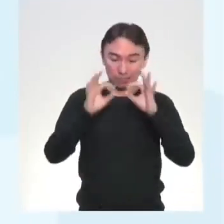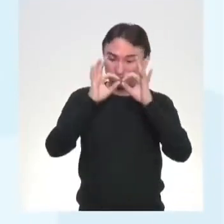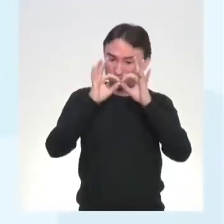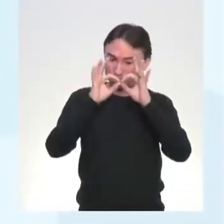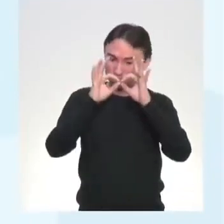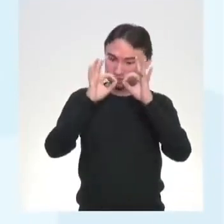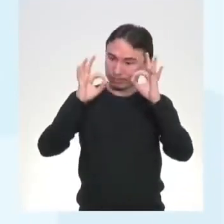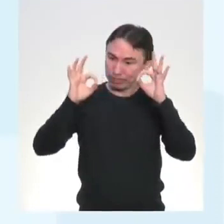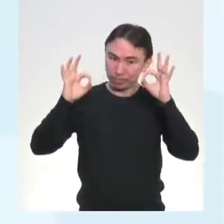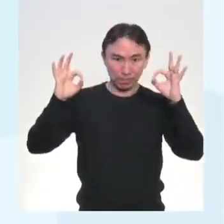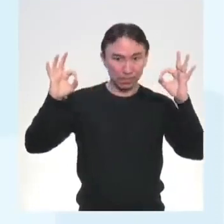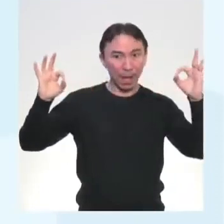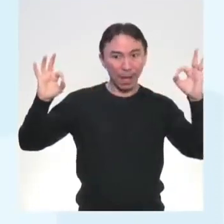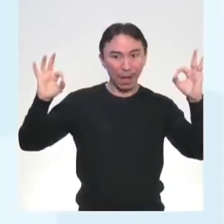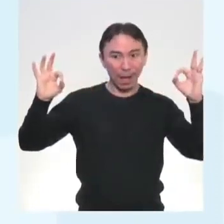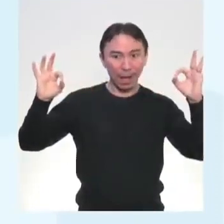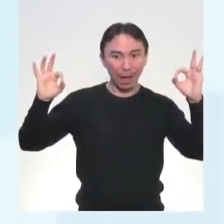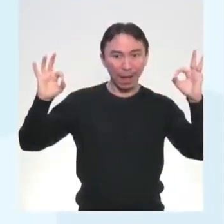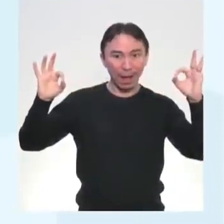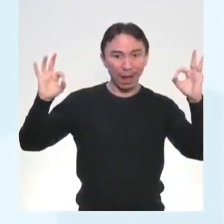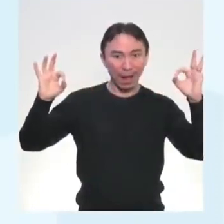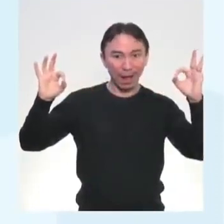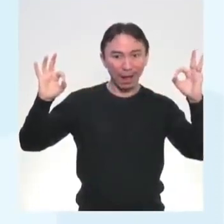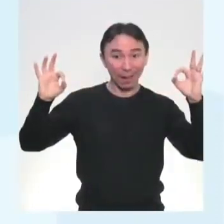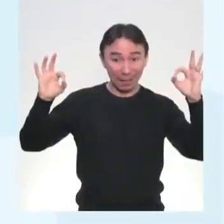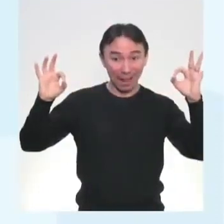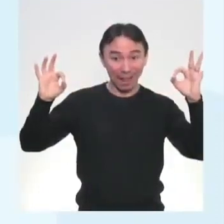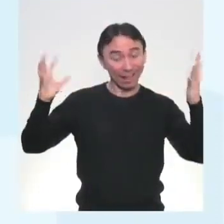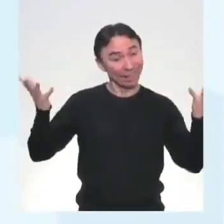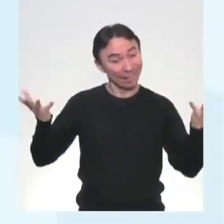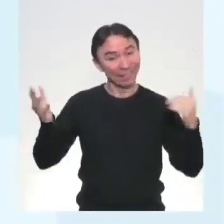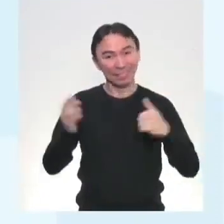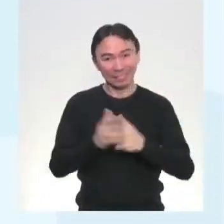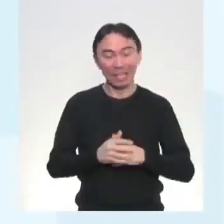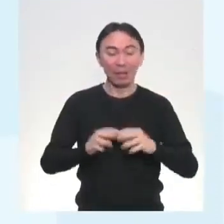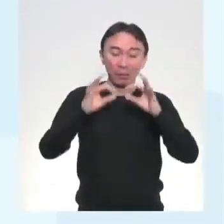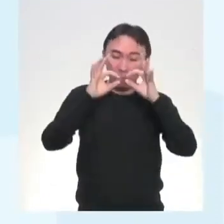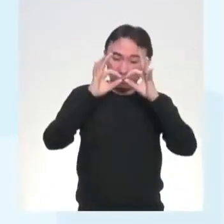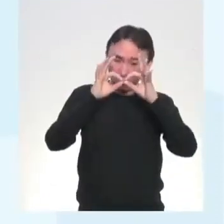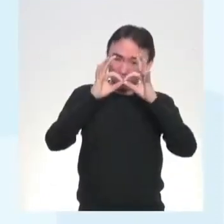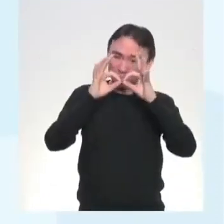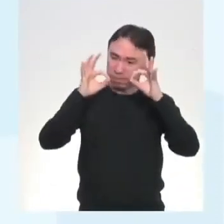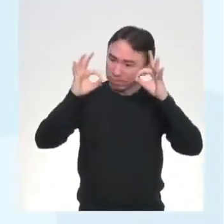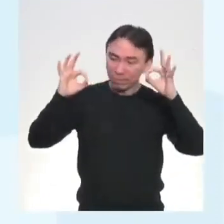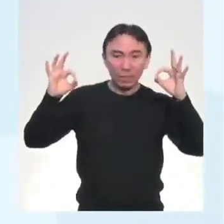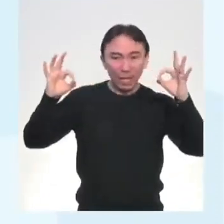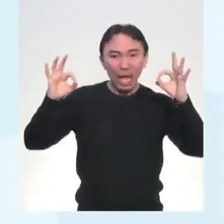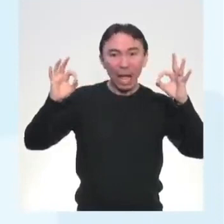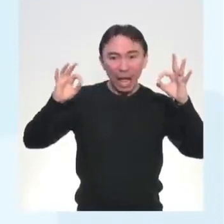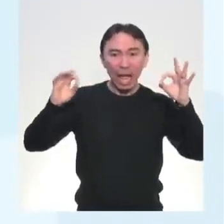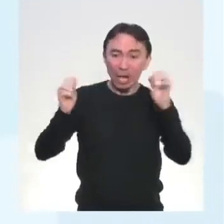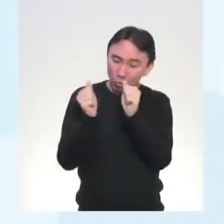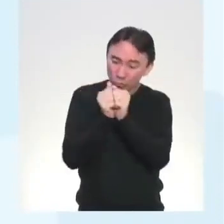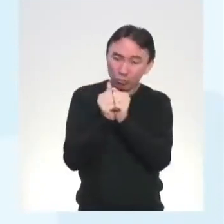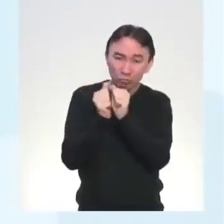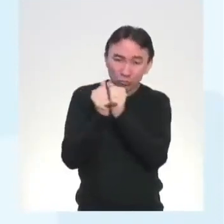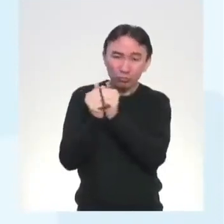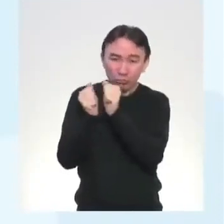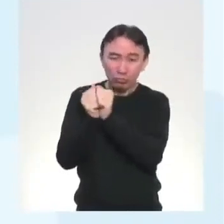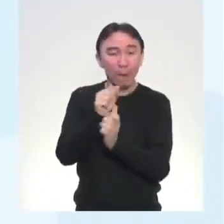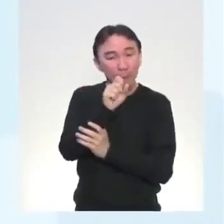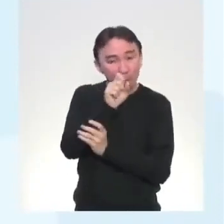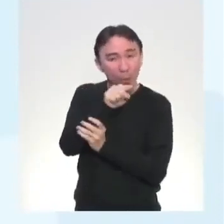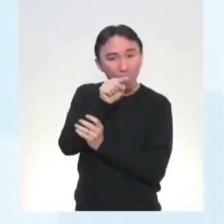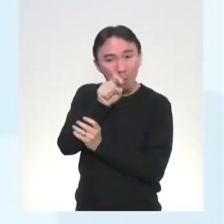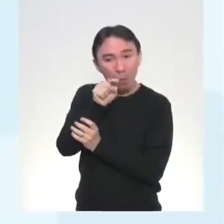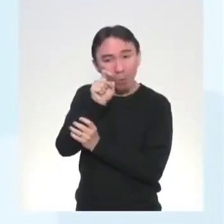Né? Porque as linhas, né, geometricamente falando, é o conjunto, né, de infinitos pontos, né? E quando